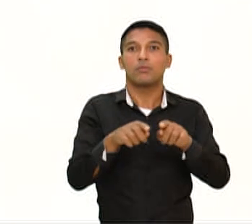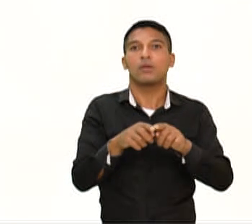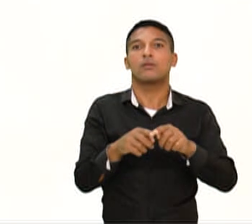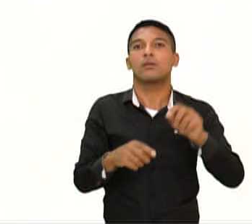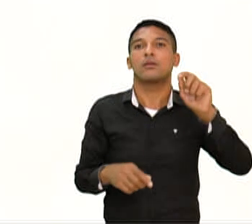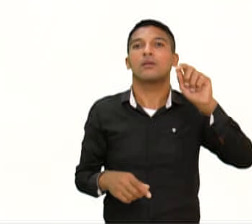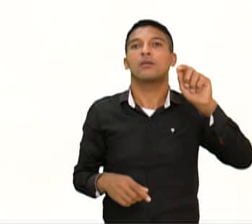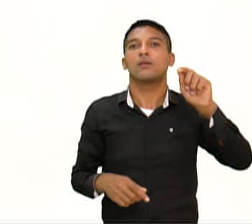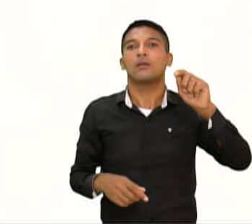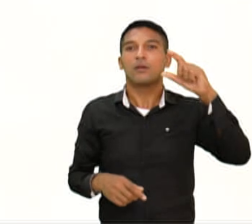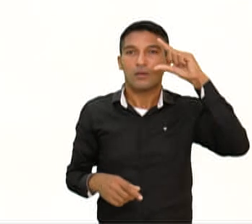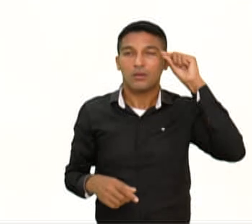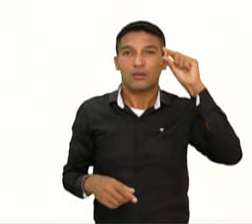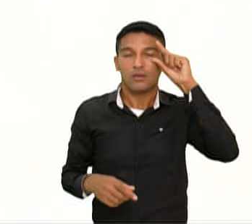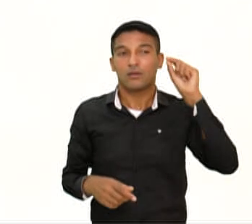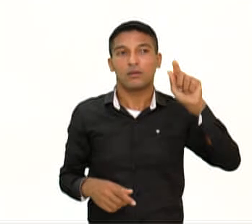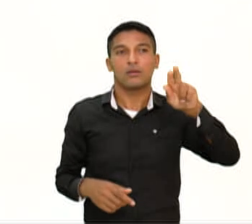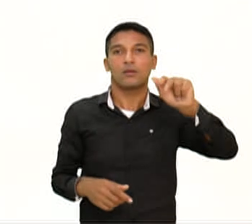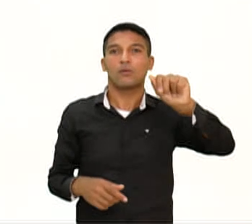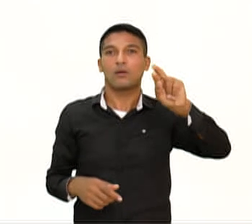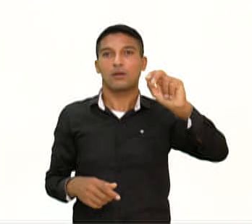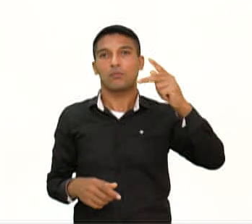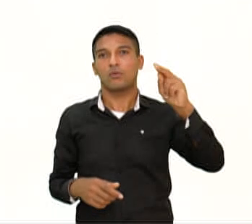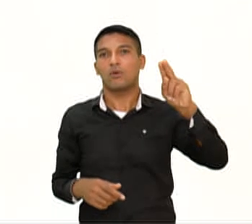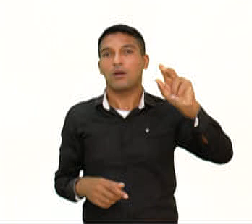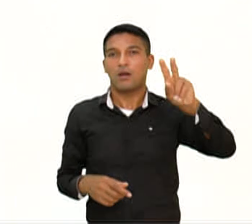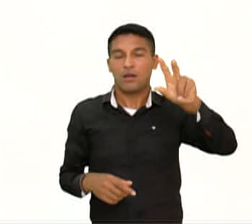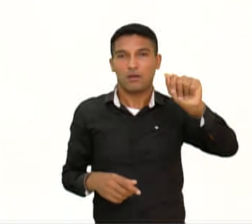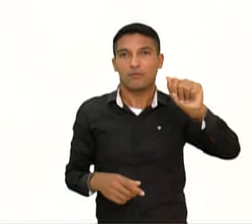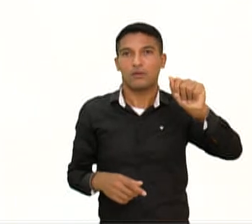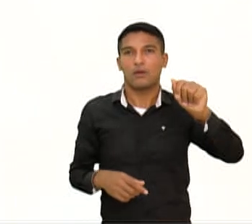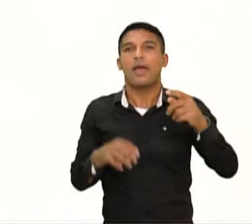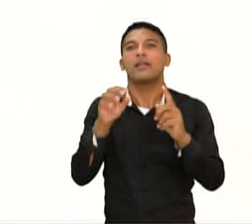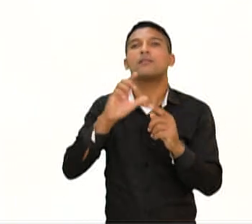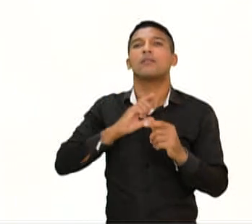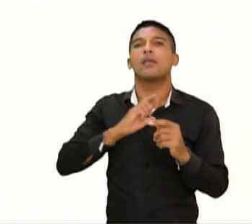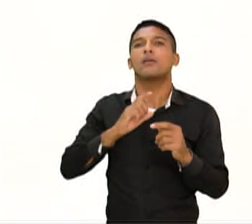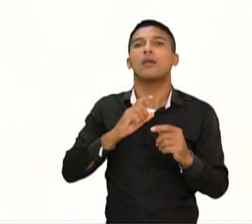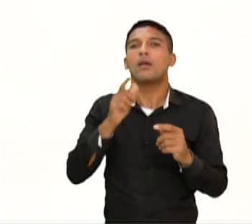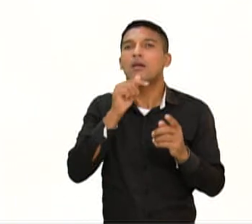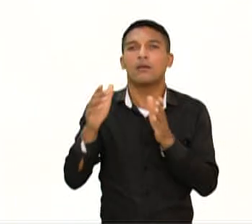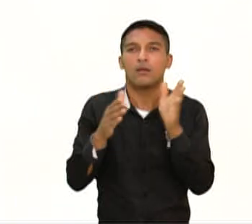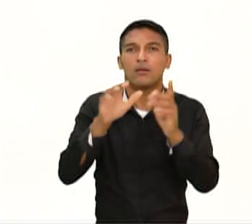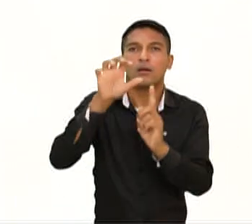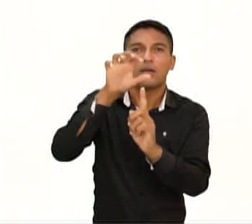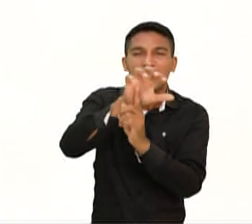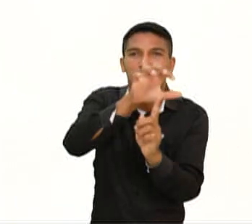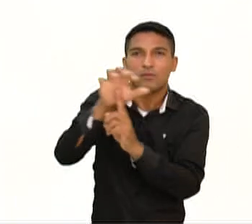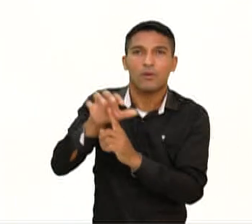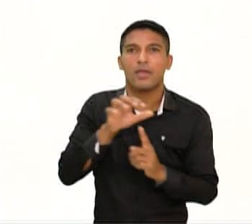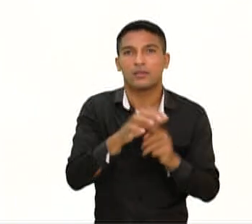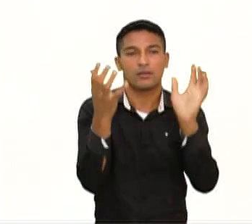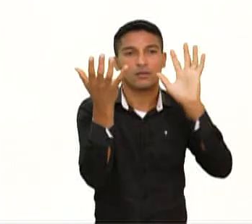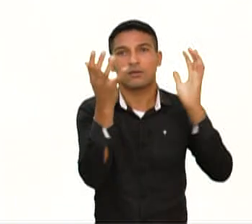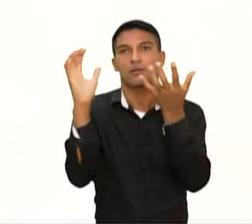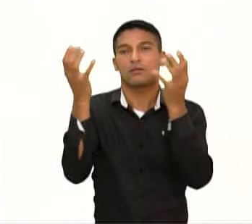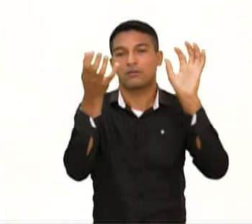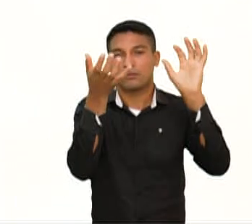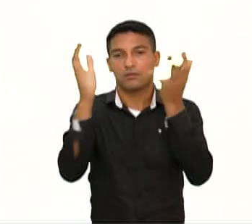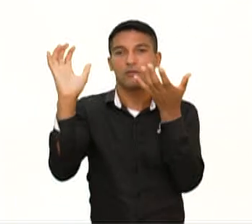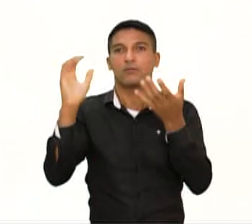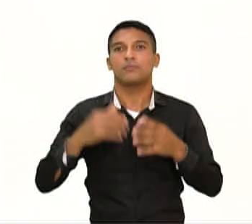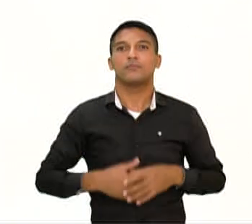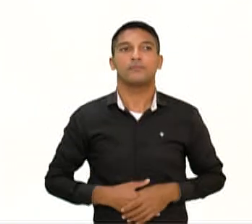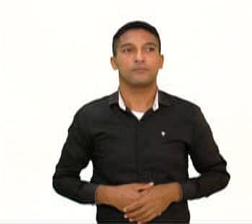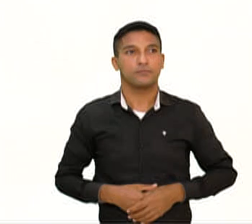altitude. E número 3. Os rios Paranapanema, Paraná e Iguaçu apresentam fronteiras naturais entre o estado do